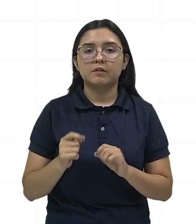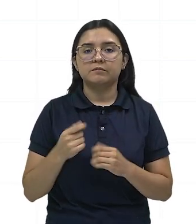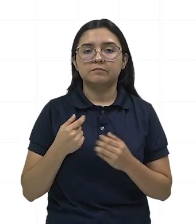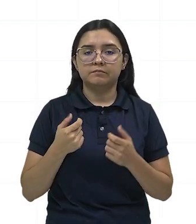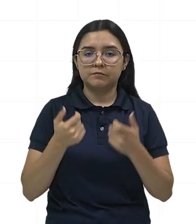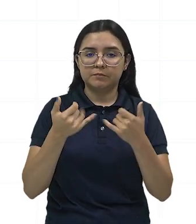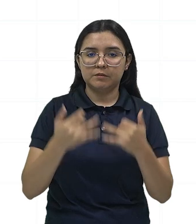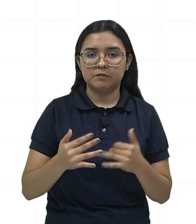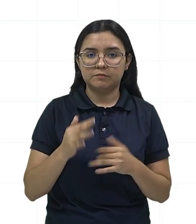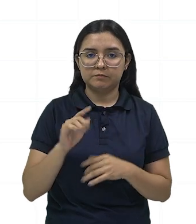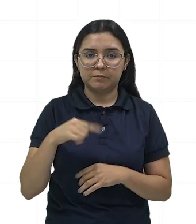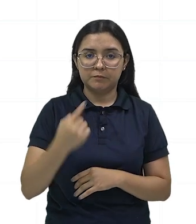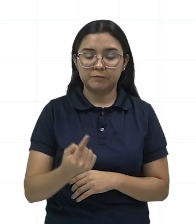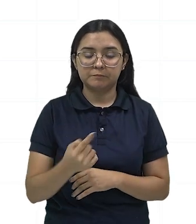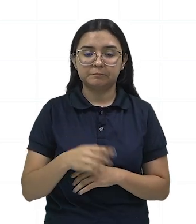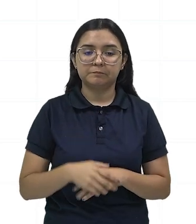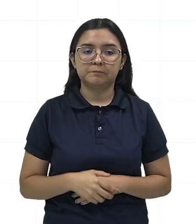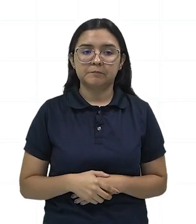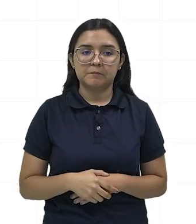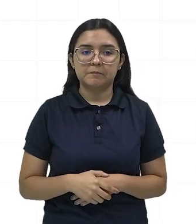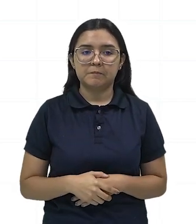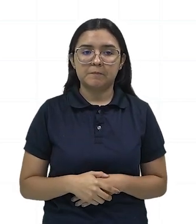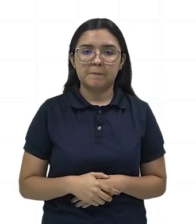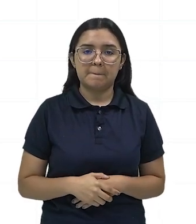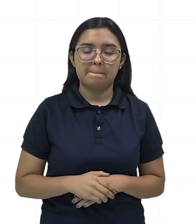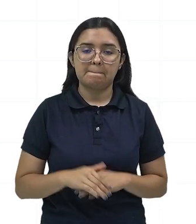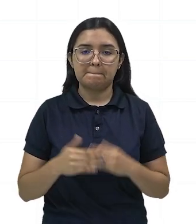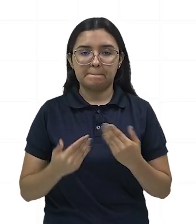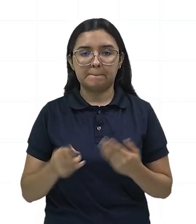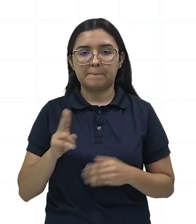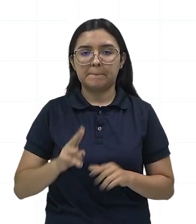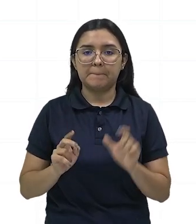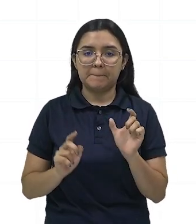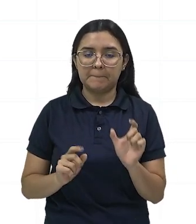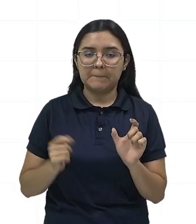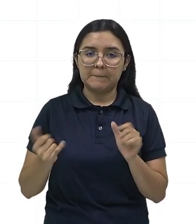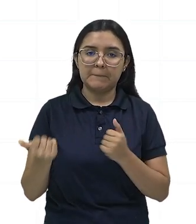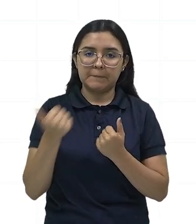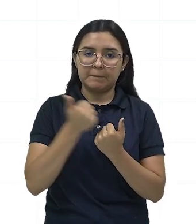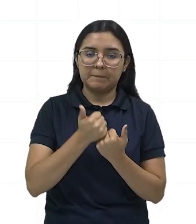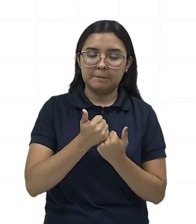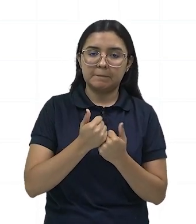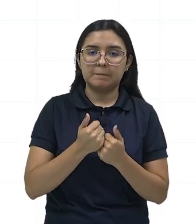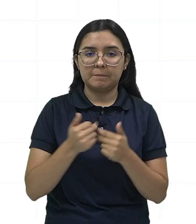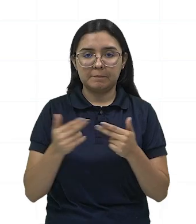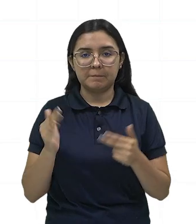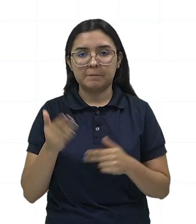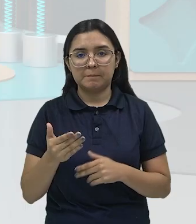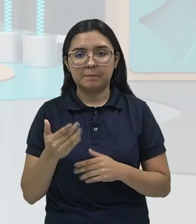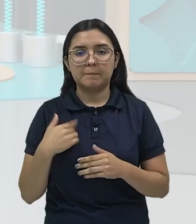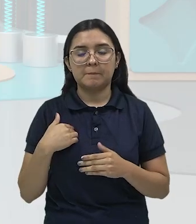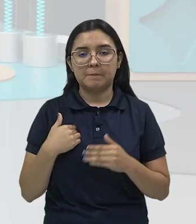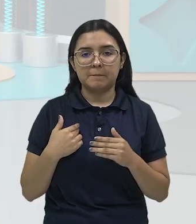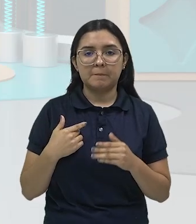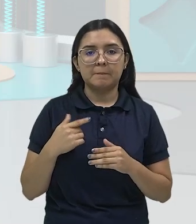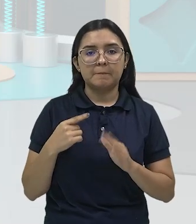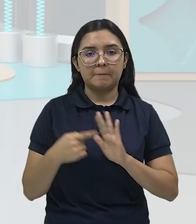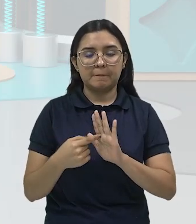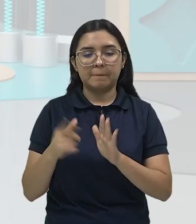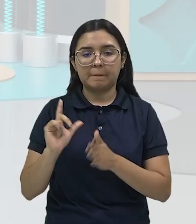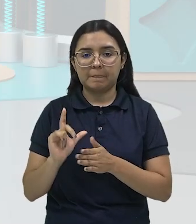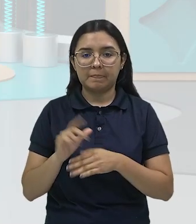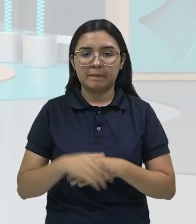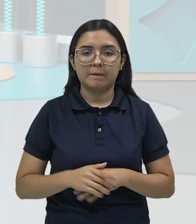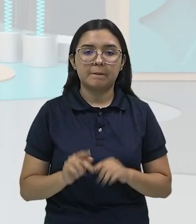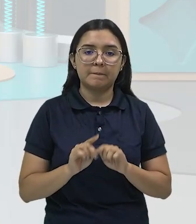sequência, tá bom? Anáfora utiliza um termo para substituir algo que já foi dito. Catáfora utiliza um